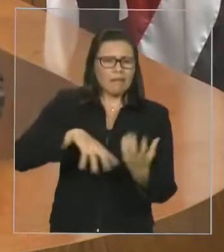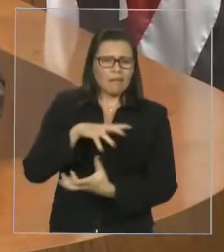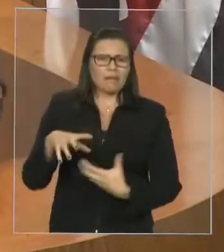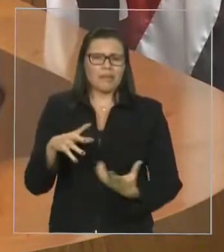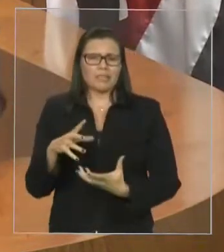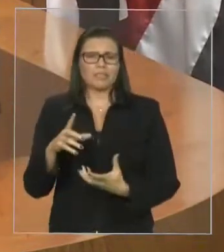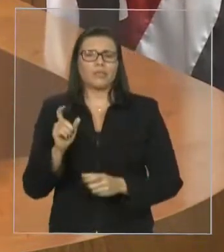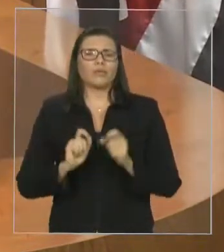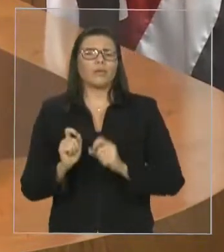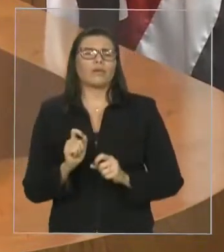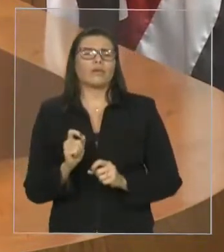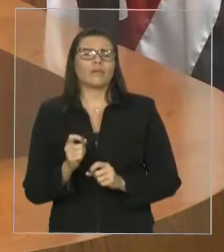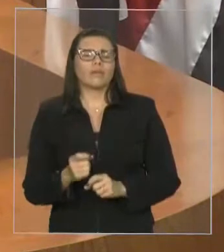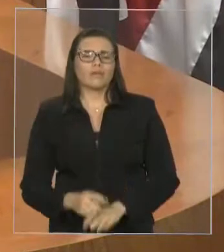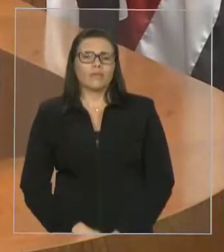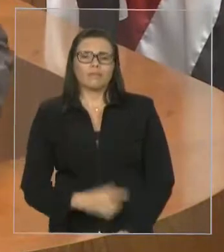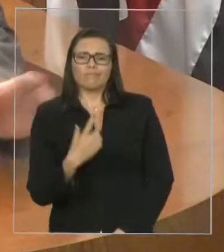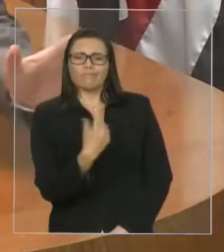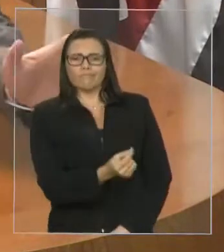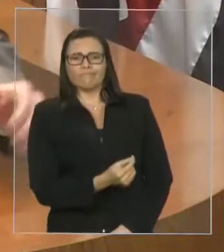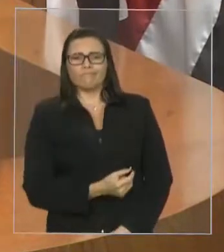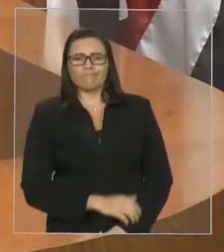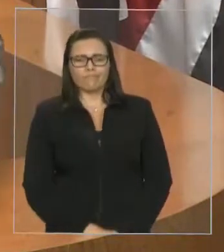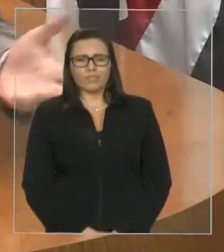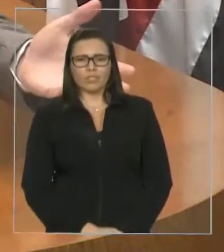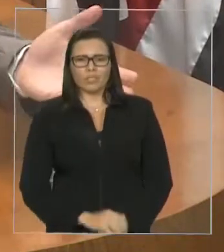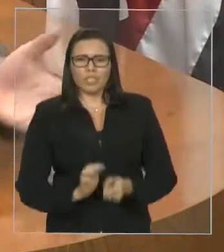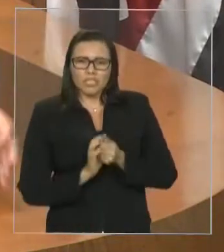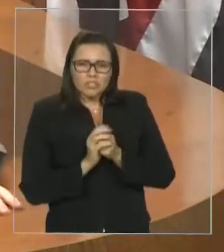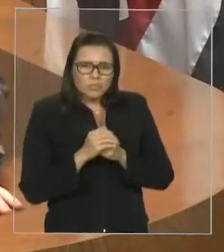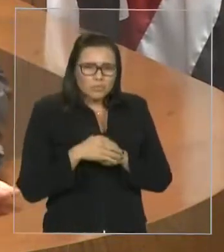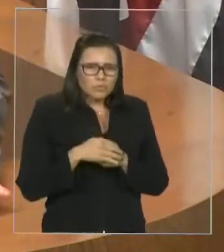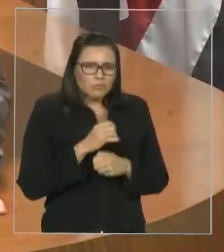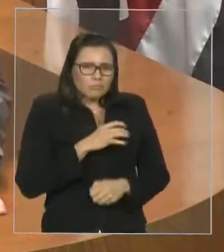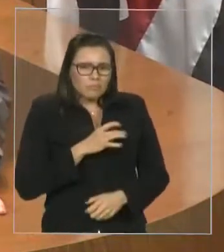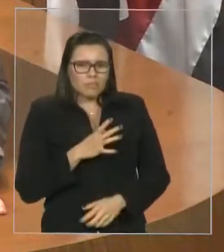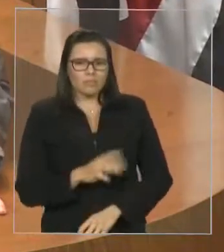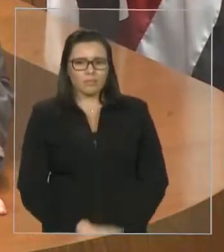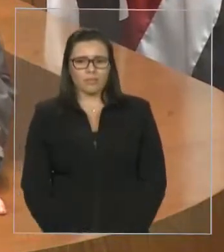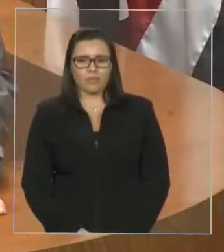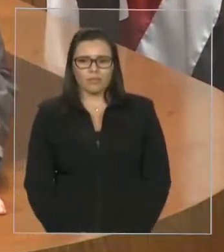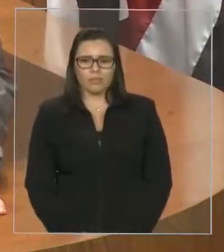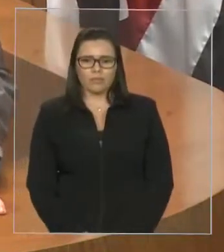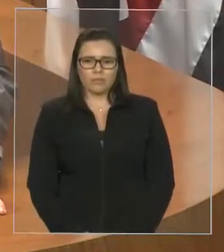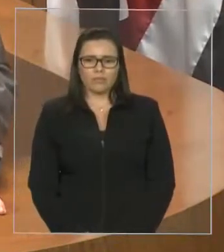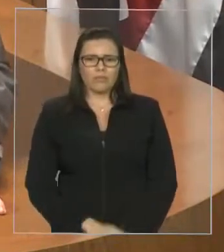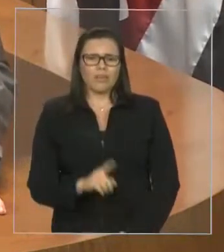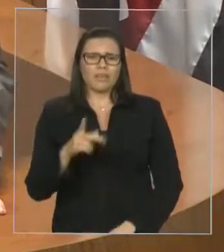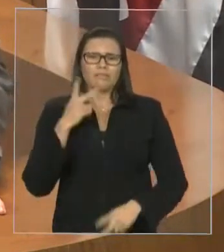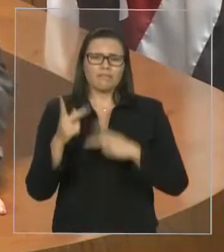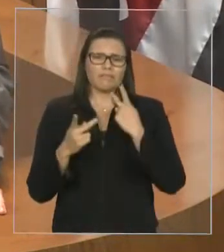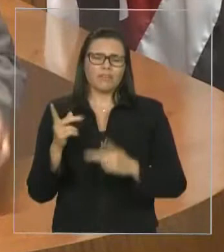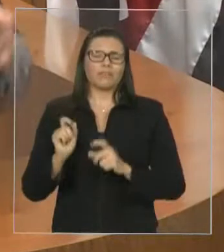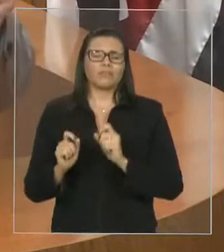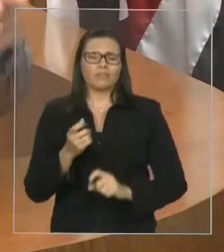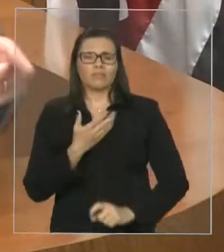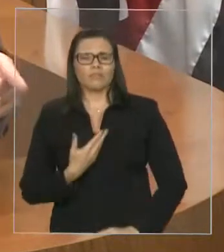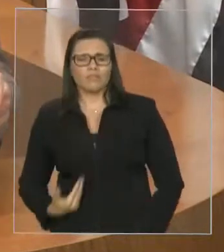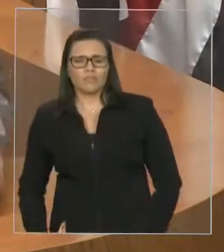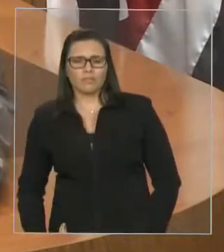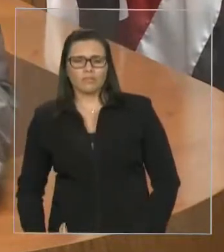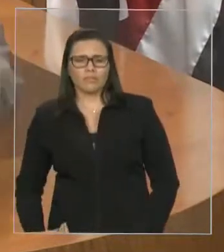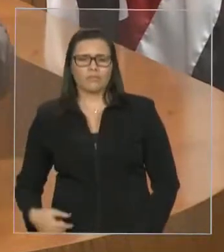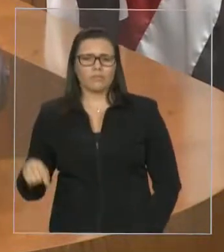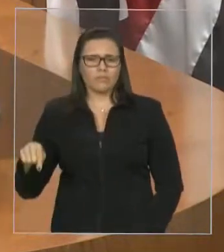que é questionado, ele se manifesta. Aí alguns dizem, porque o governador passa muito tempo no Twitter. Um governador